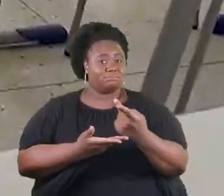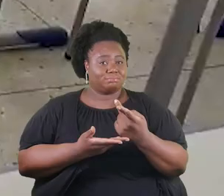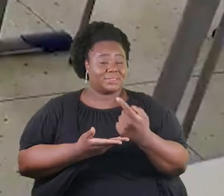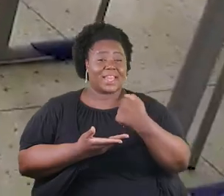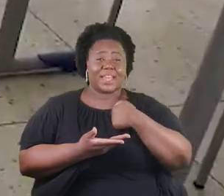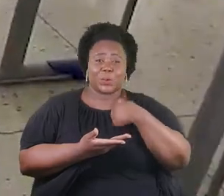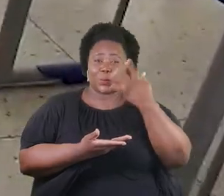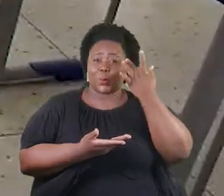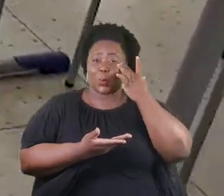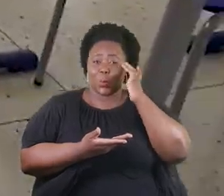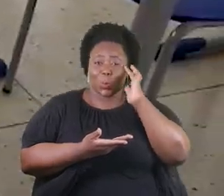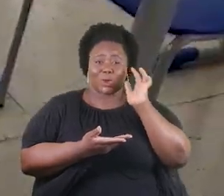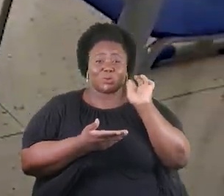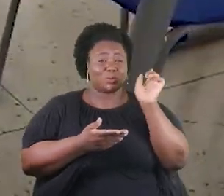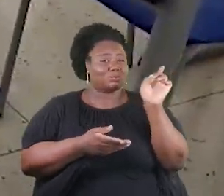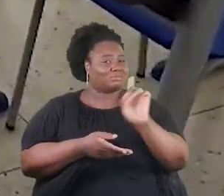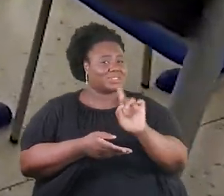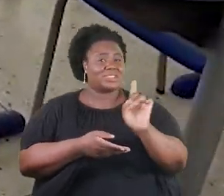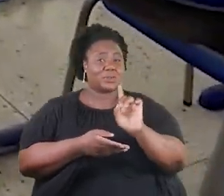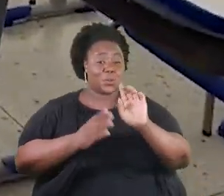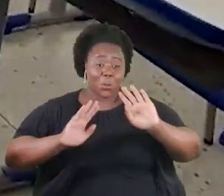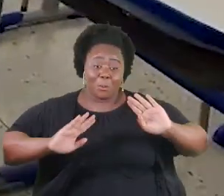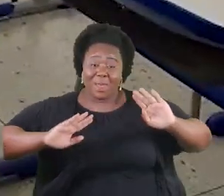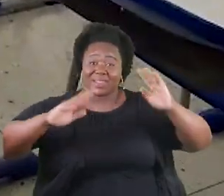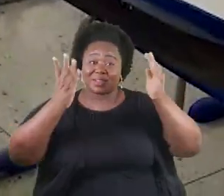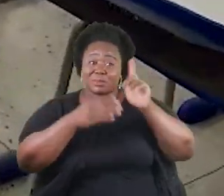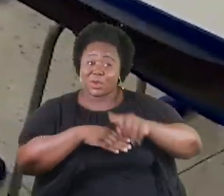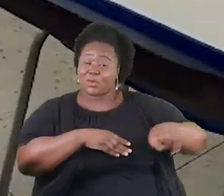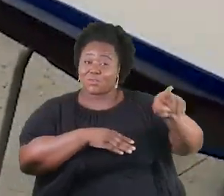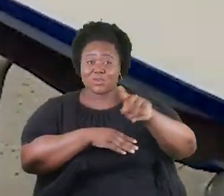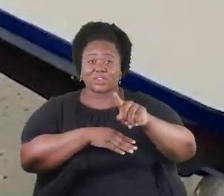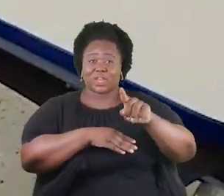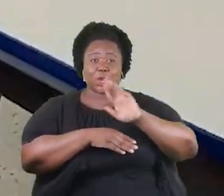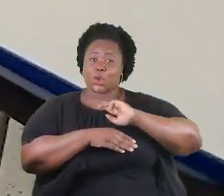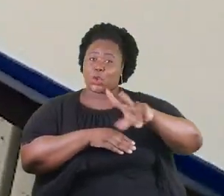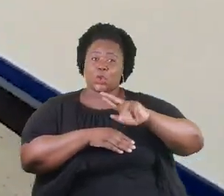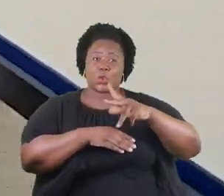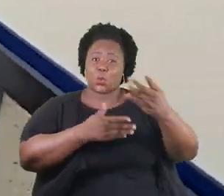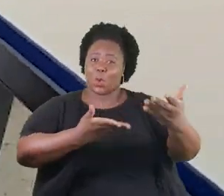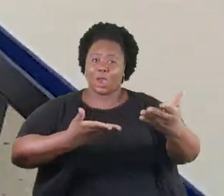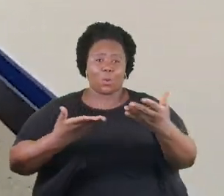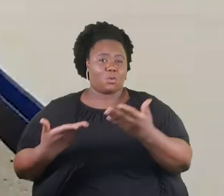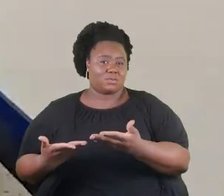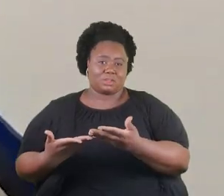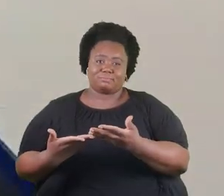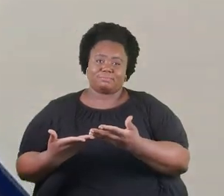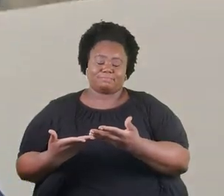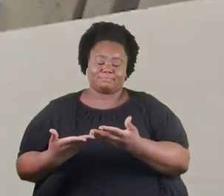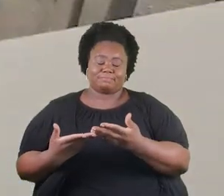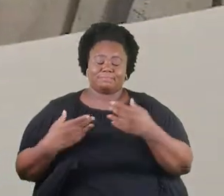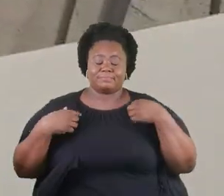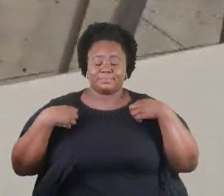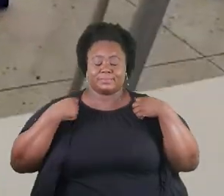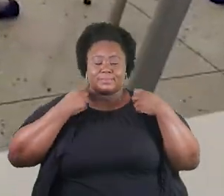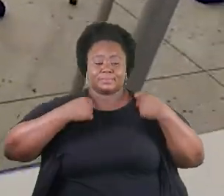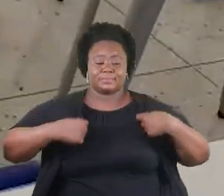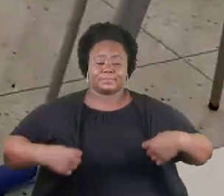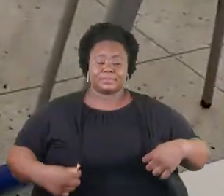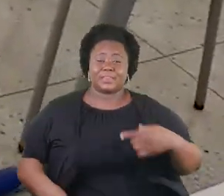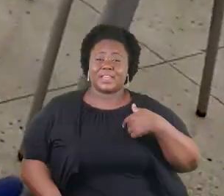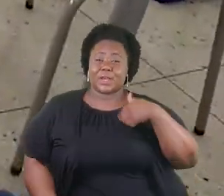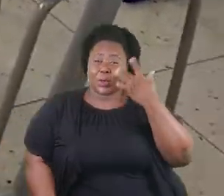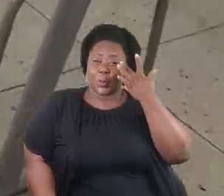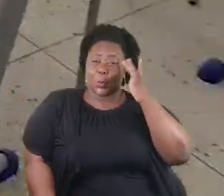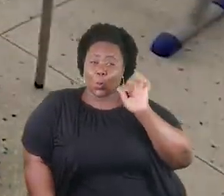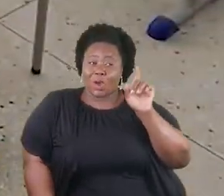suspeitas profundas que essa é uma comemoração para o qual vocês, meus alunos, não foram convidados. Suspeito